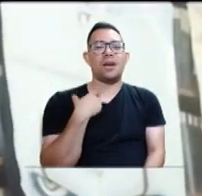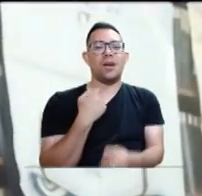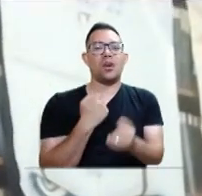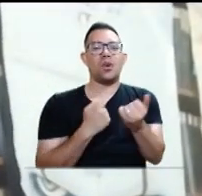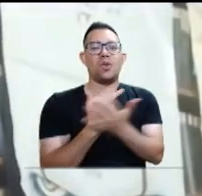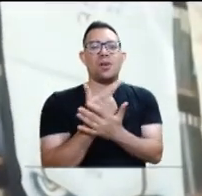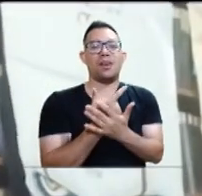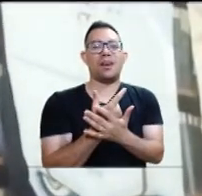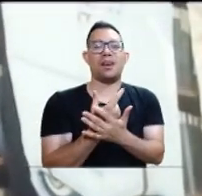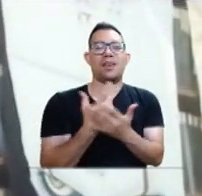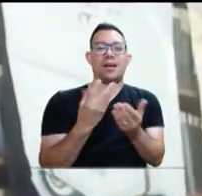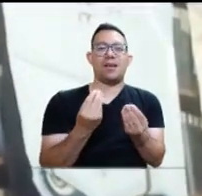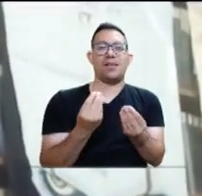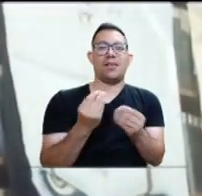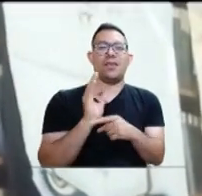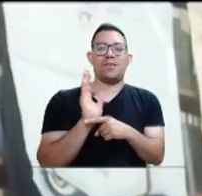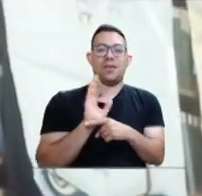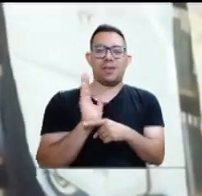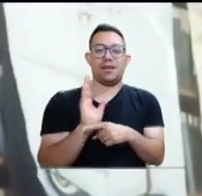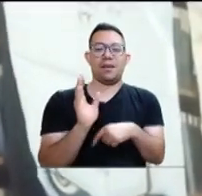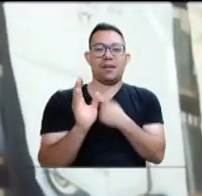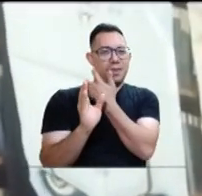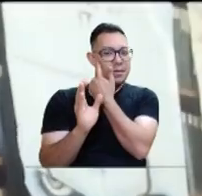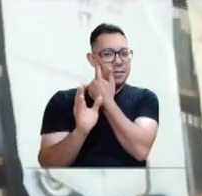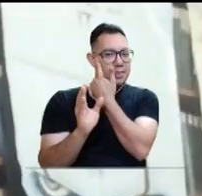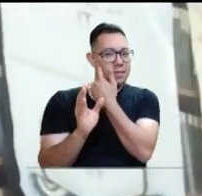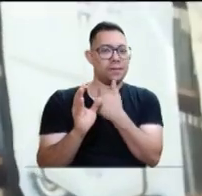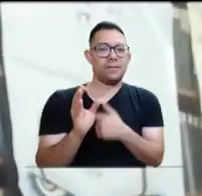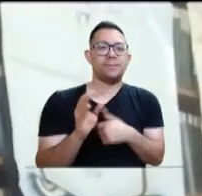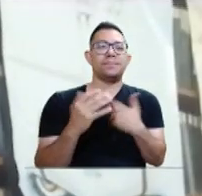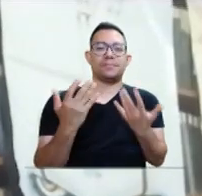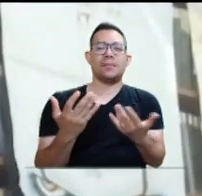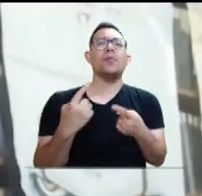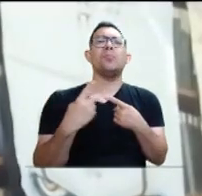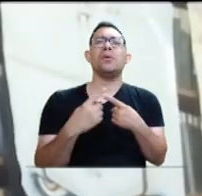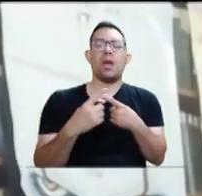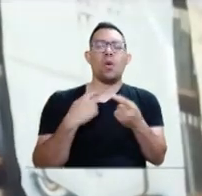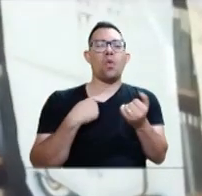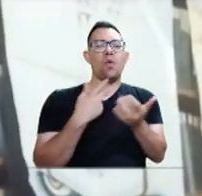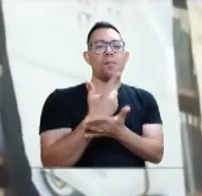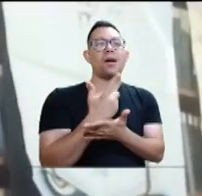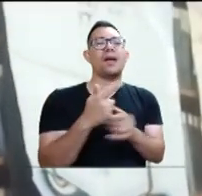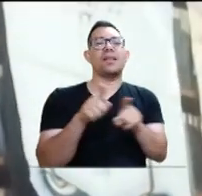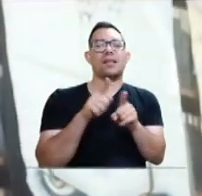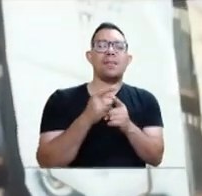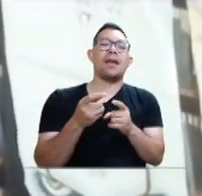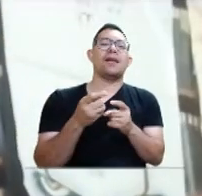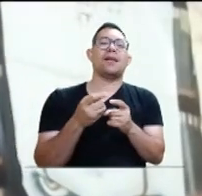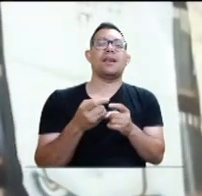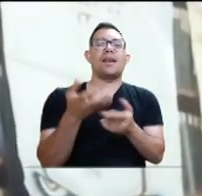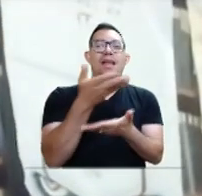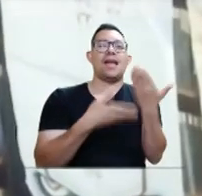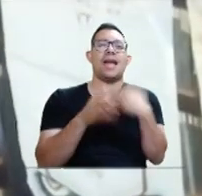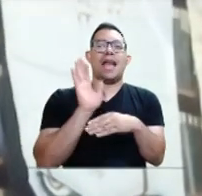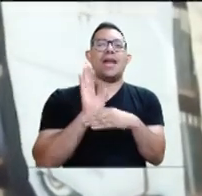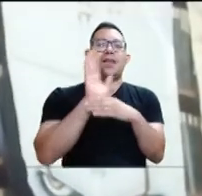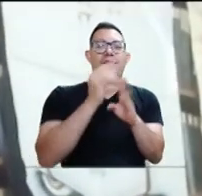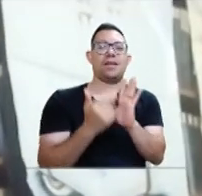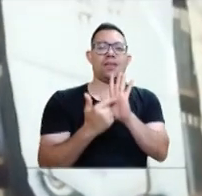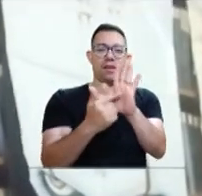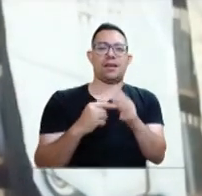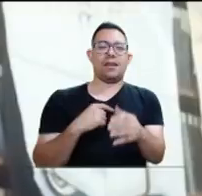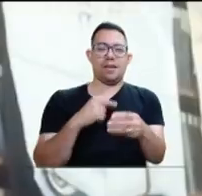algum acervo. Eu comprei uma parte assim dos VHS, e para também passar para outros